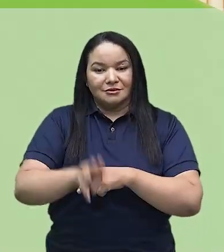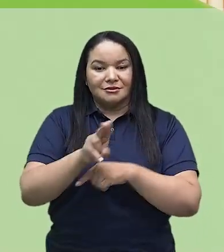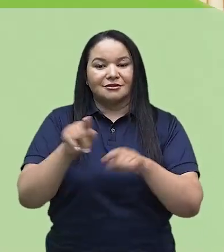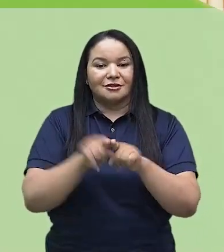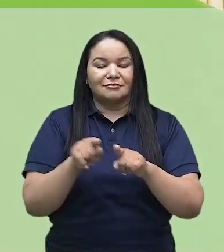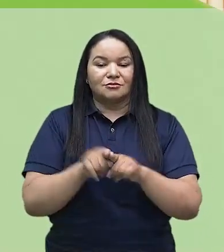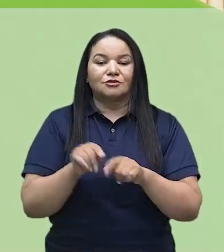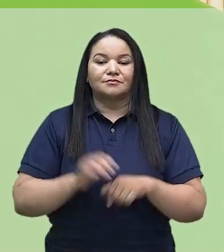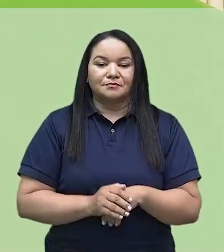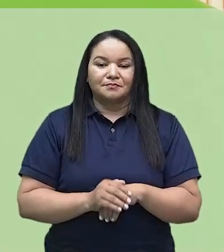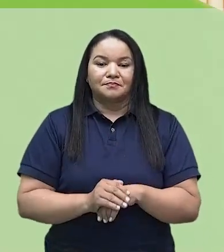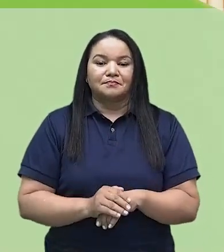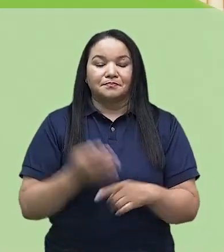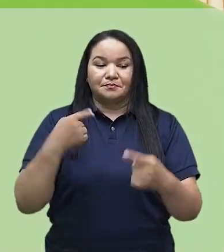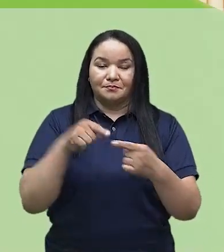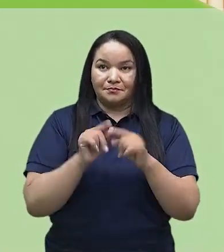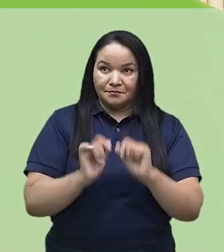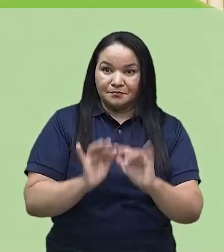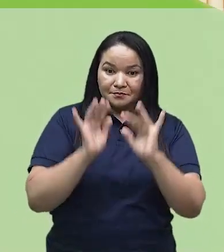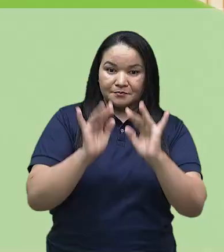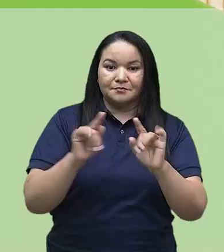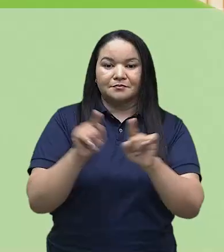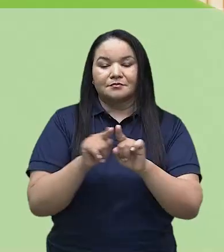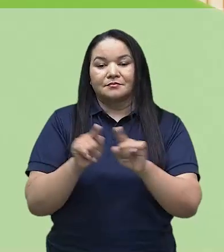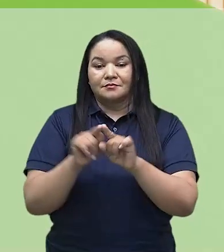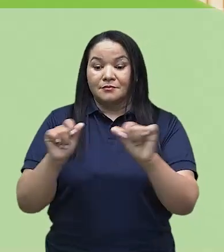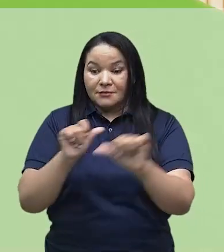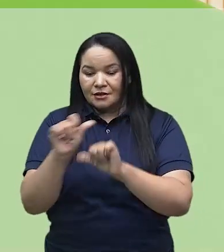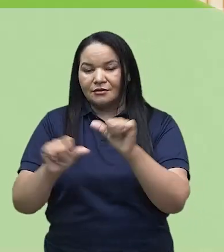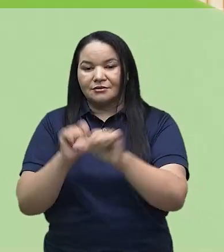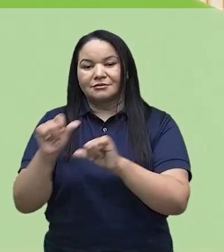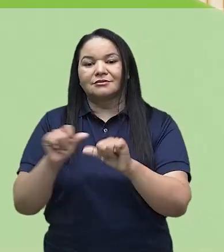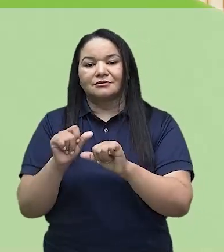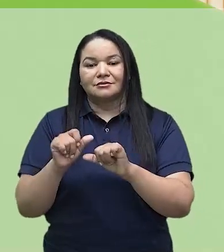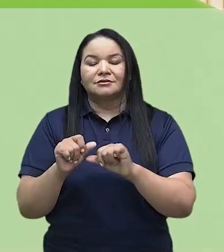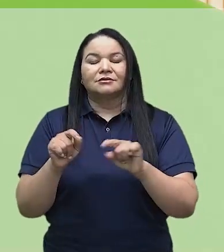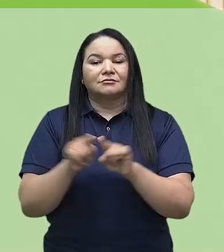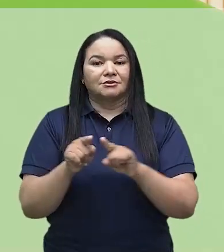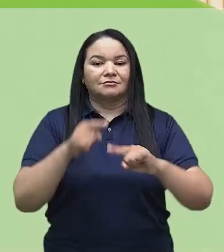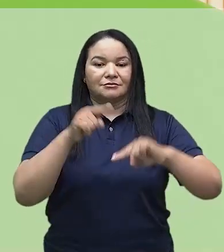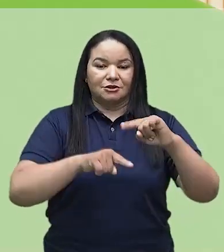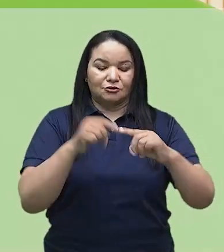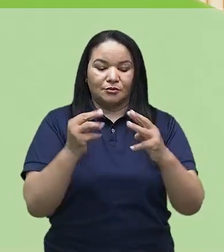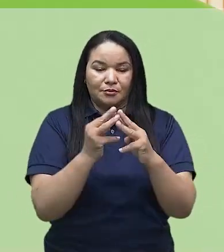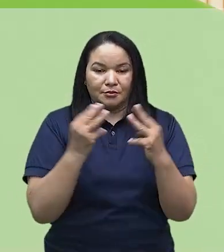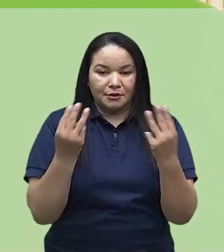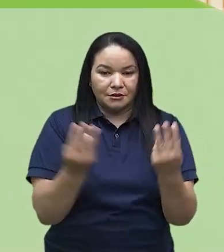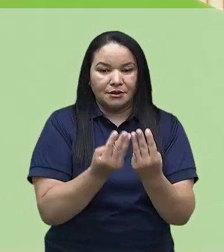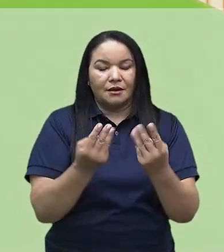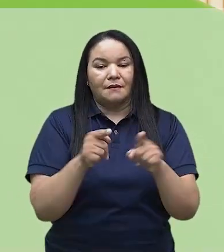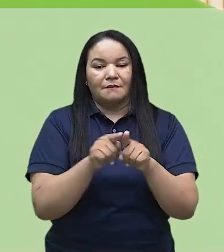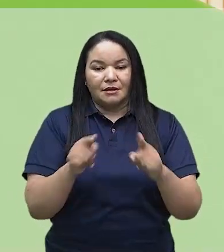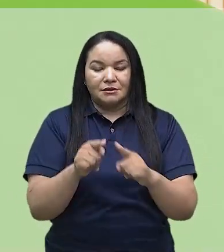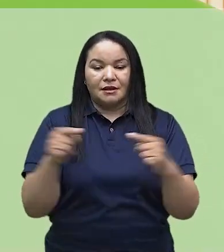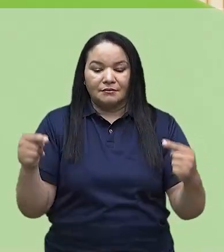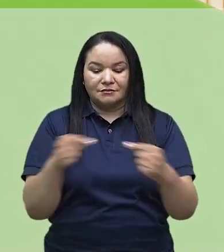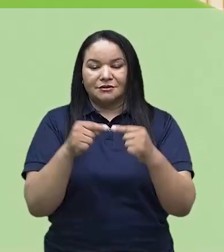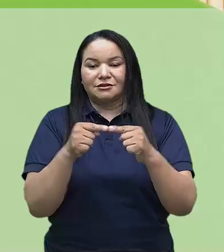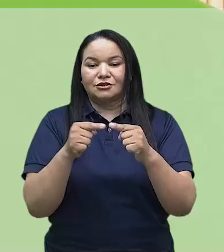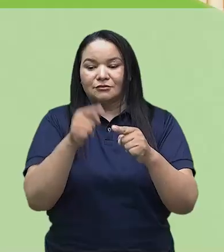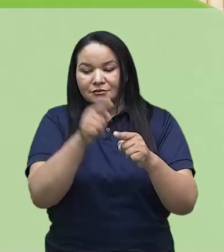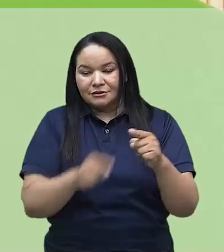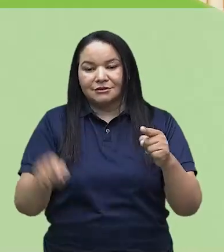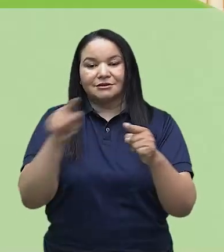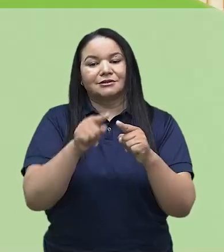como evaporação e condensação, né, que são transformações físicas da matéria, mas que ocorrem ali no ciclo da água, como